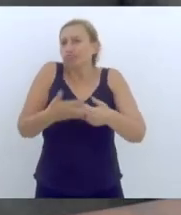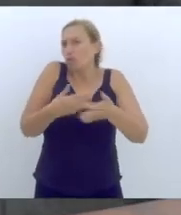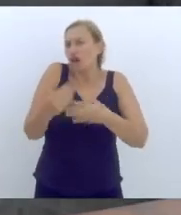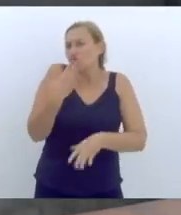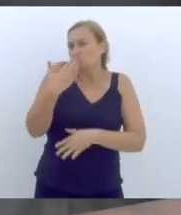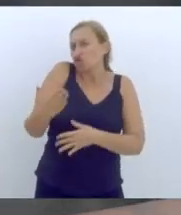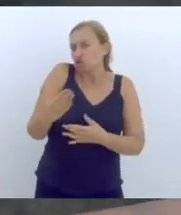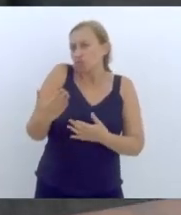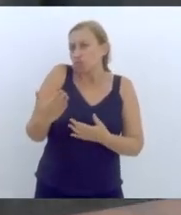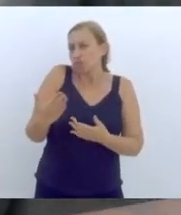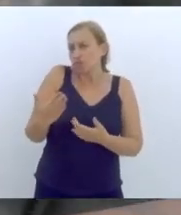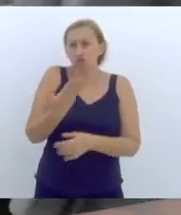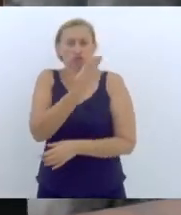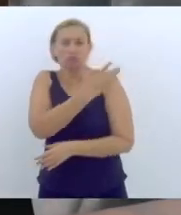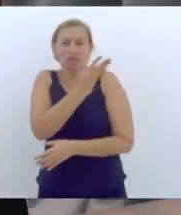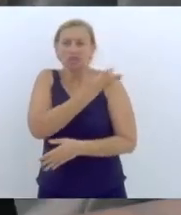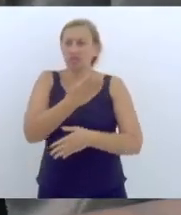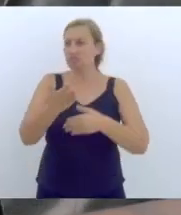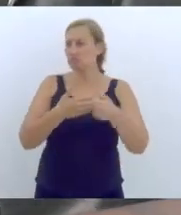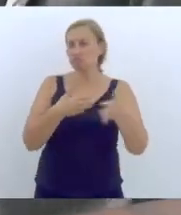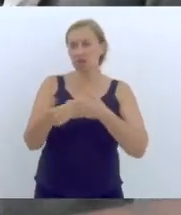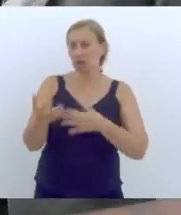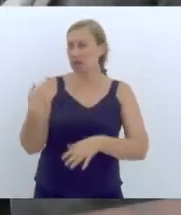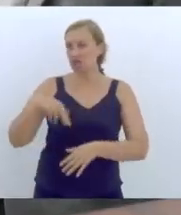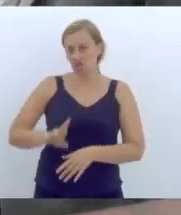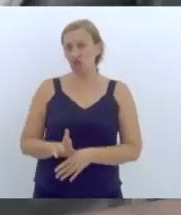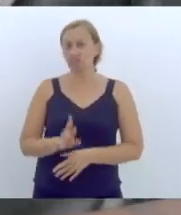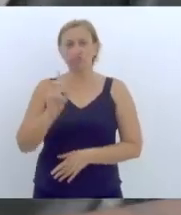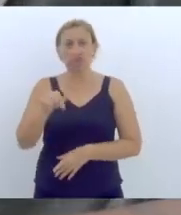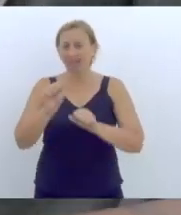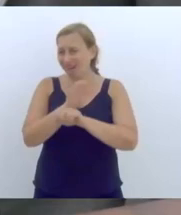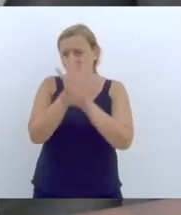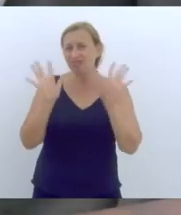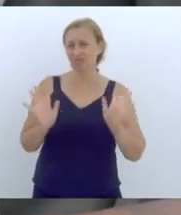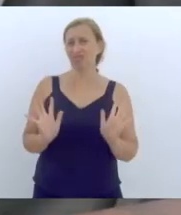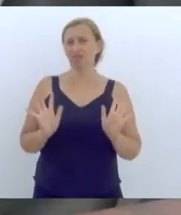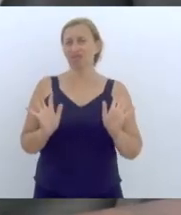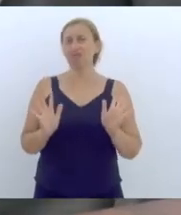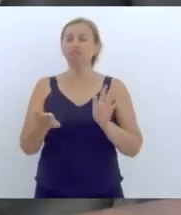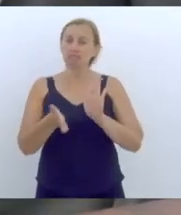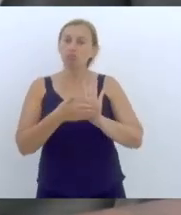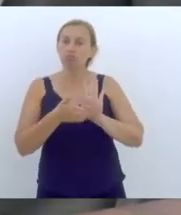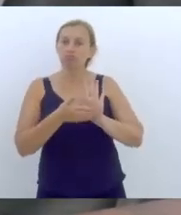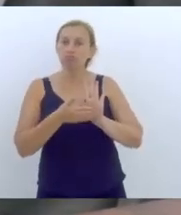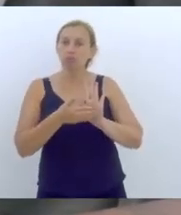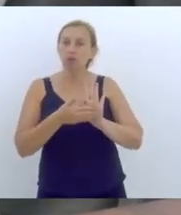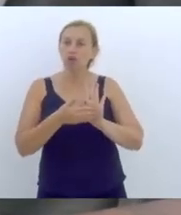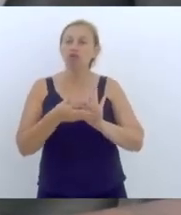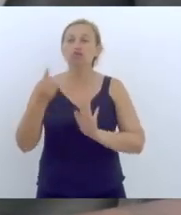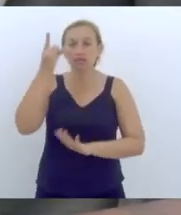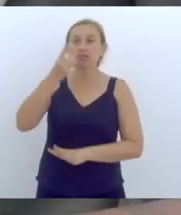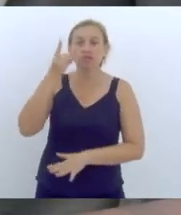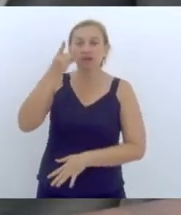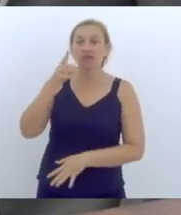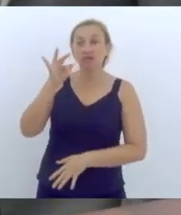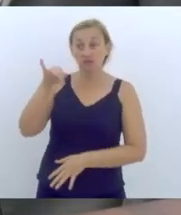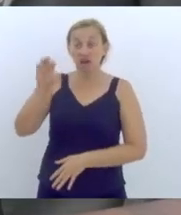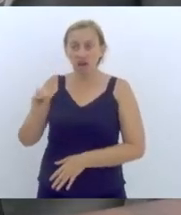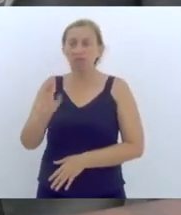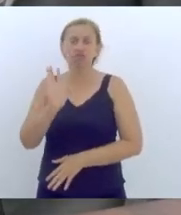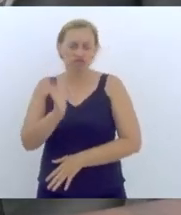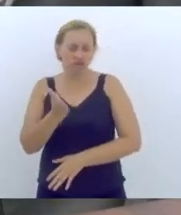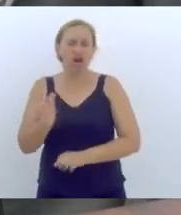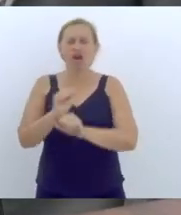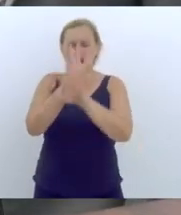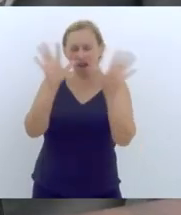de intolerância para qualquer religião. Isso daí está claro na proposta do deputado Fábio Silva, já estava